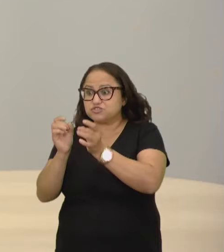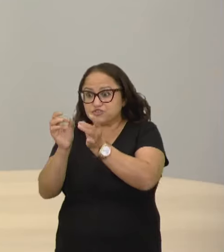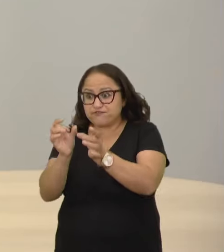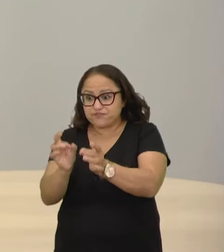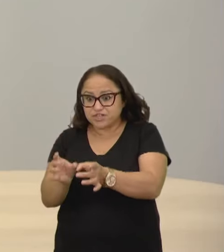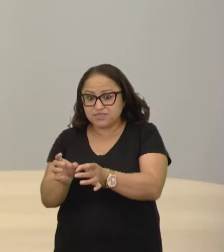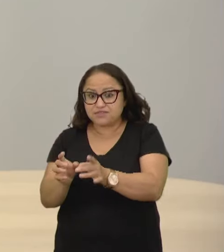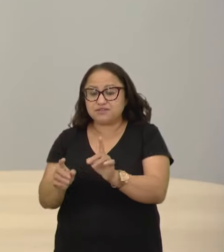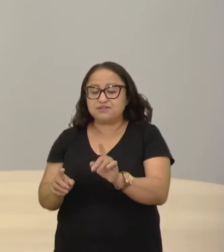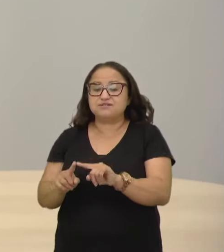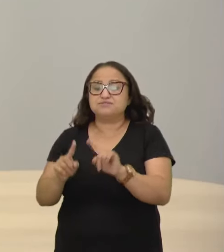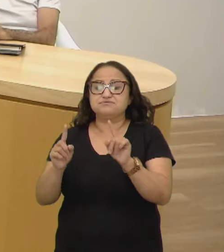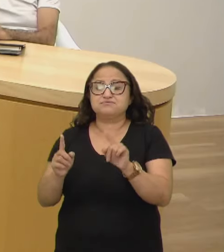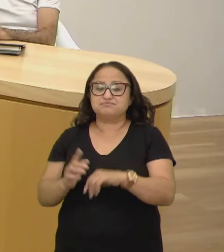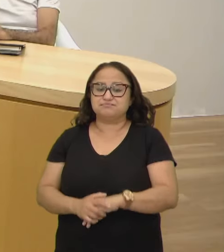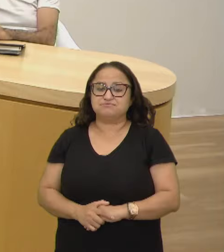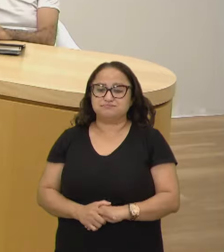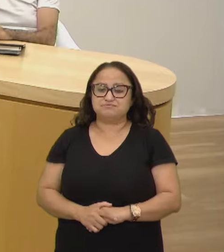Aí... Não, mas...